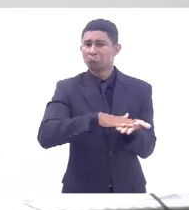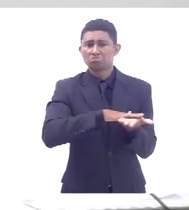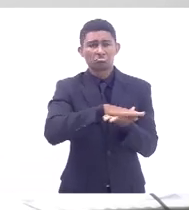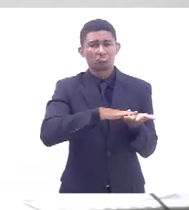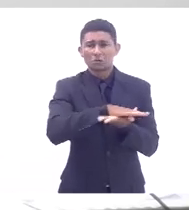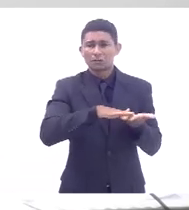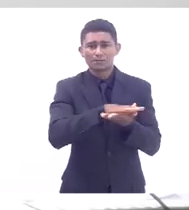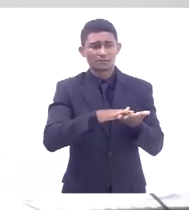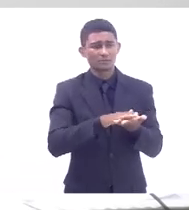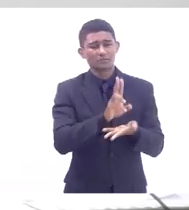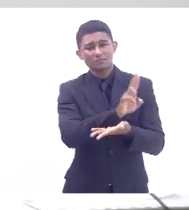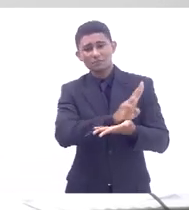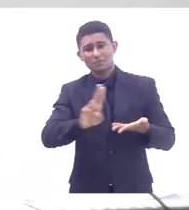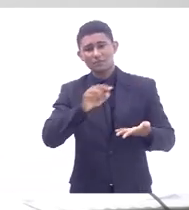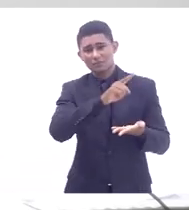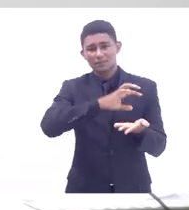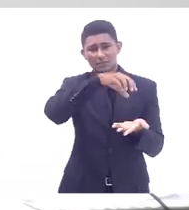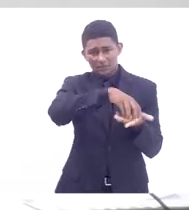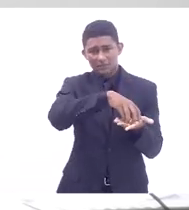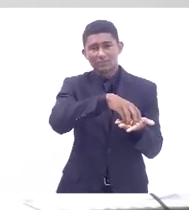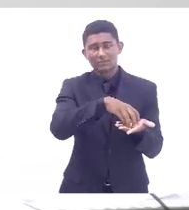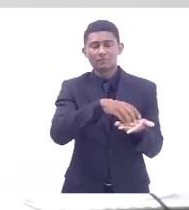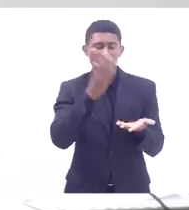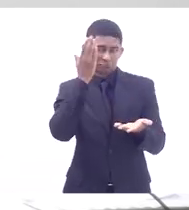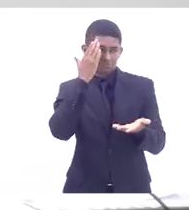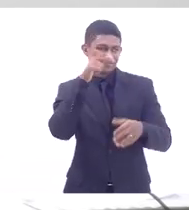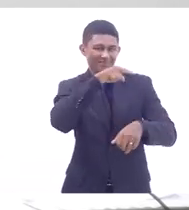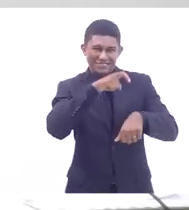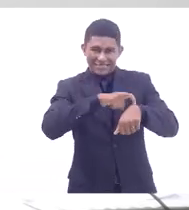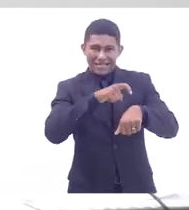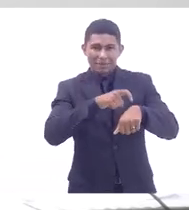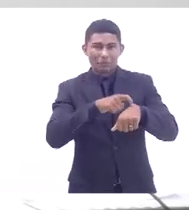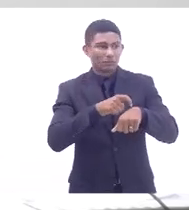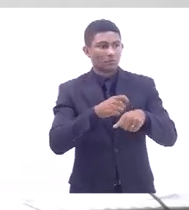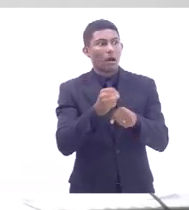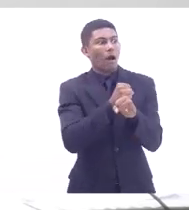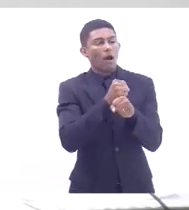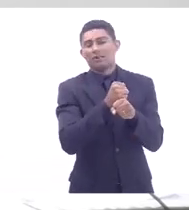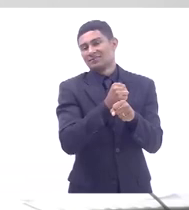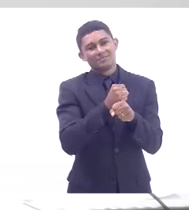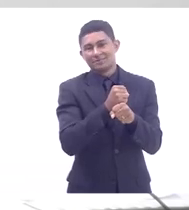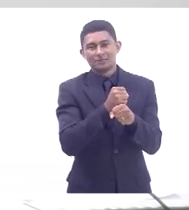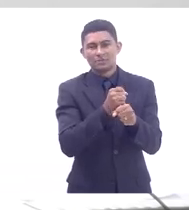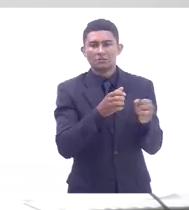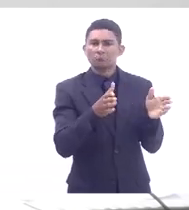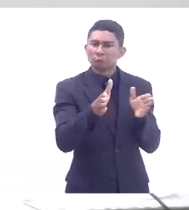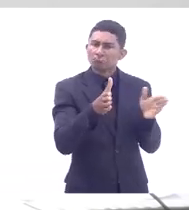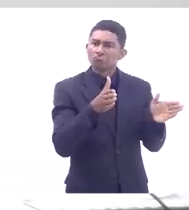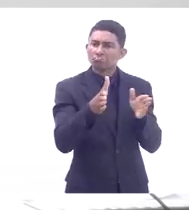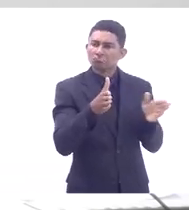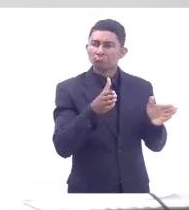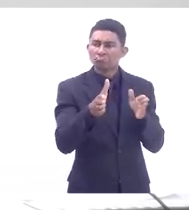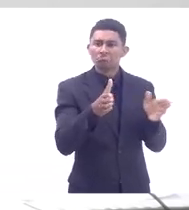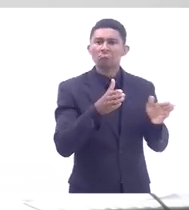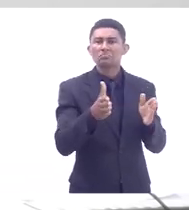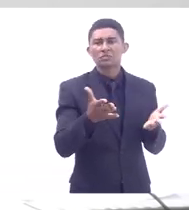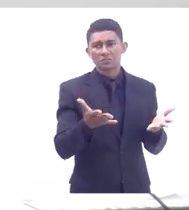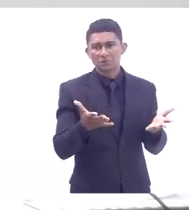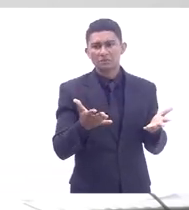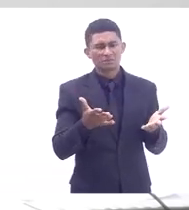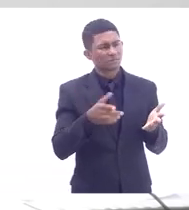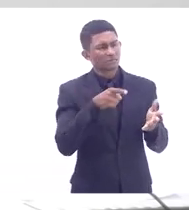funcionamento desta que é então curto espaço de tempo porque para um processo histórico o intervalo de tempo que é